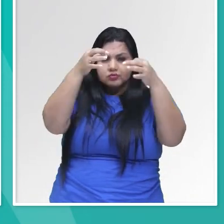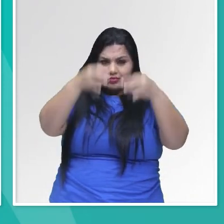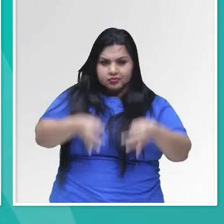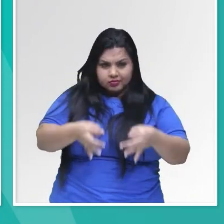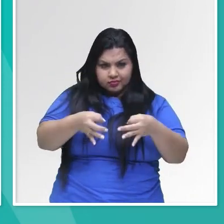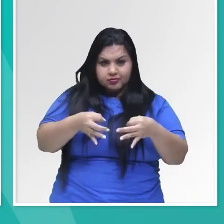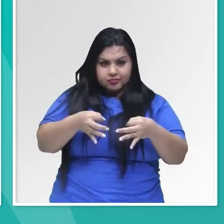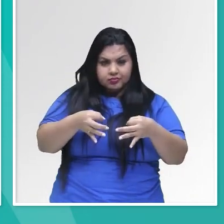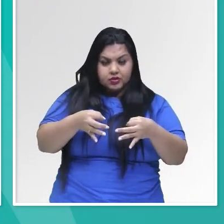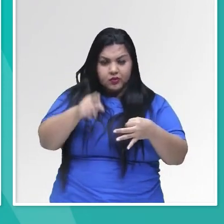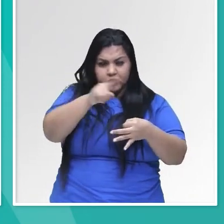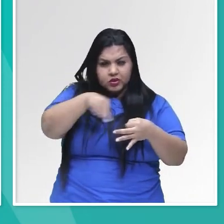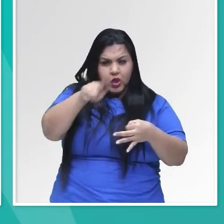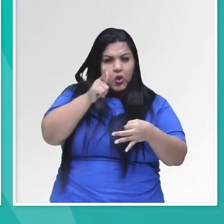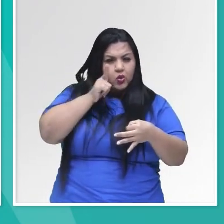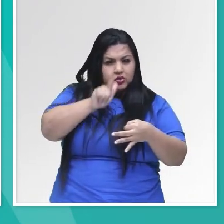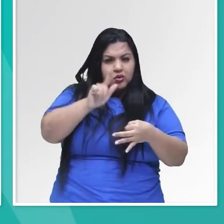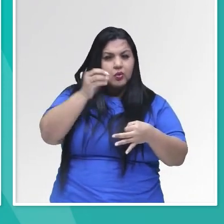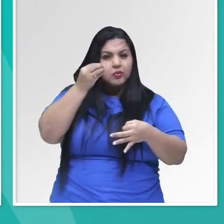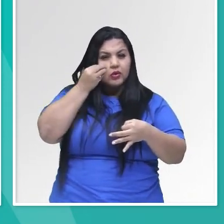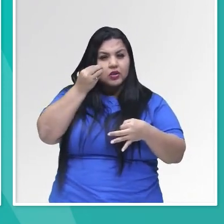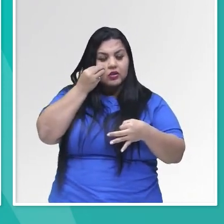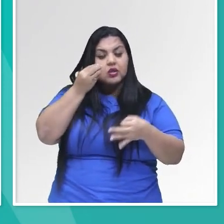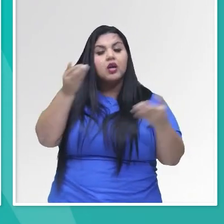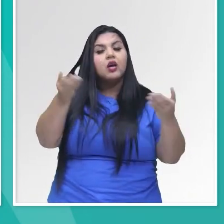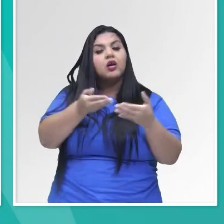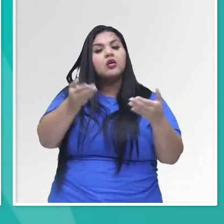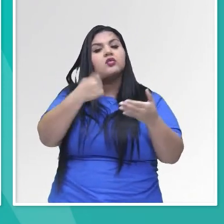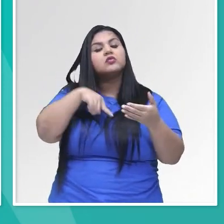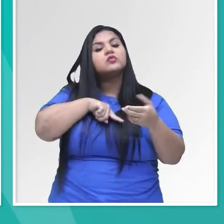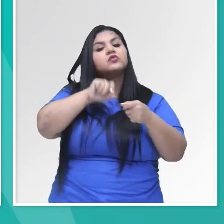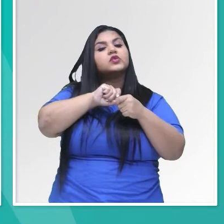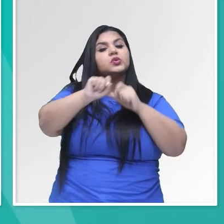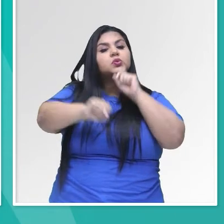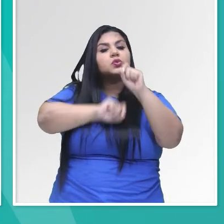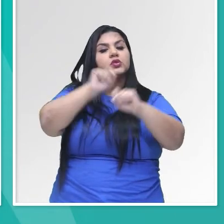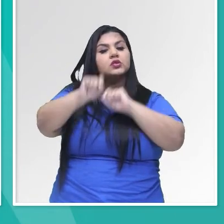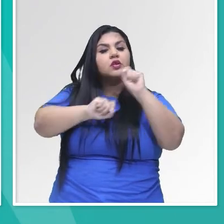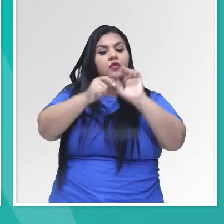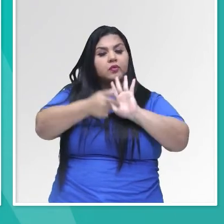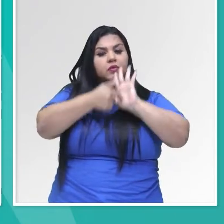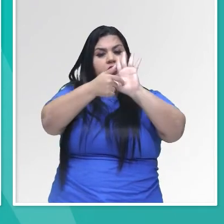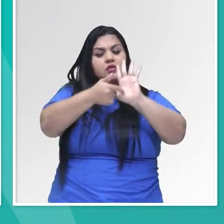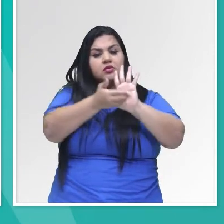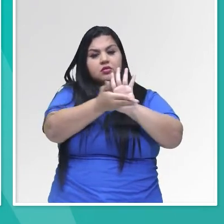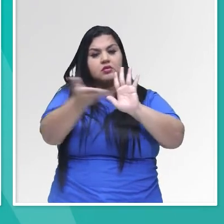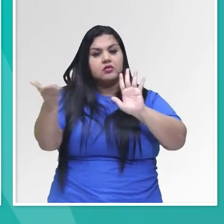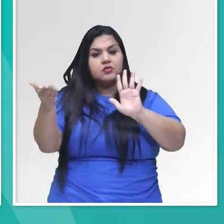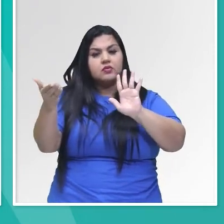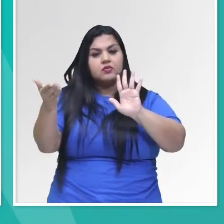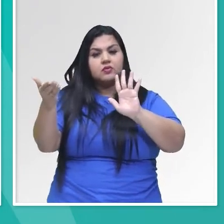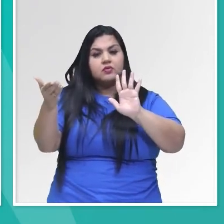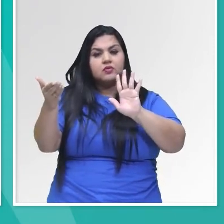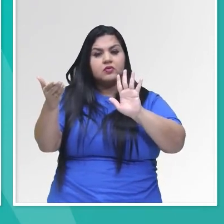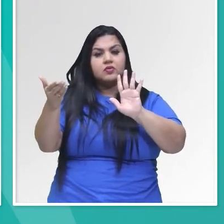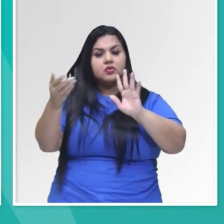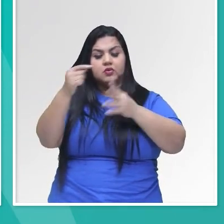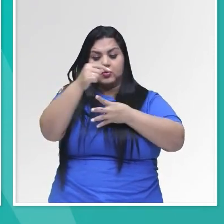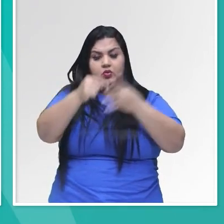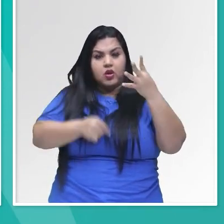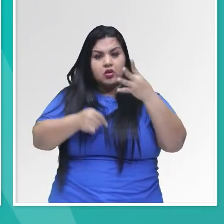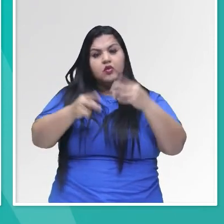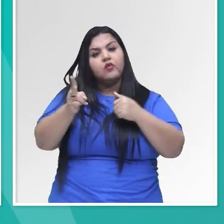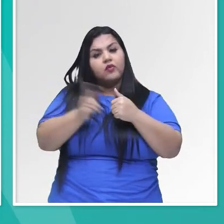Tudo certo? Você conseguiu observar? Agora vamos fazer o seguinte, olha. Vamos apresentar para vocês 4